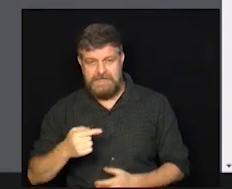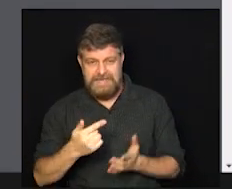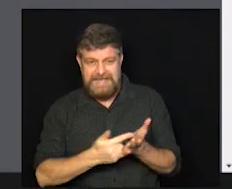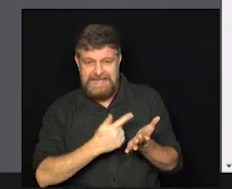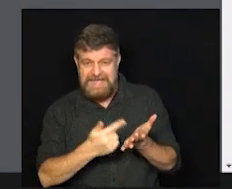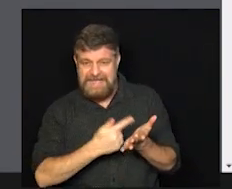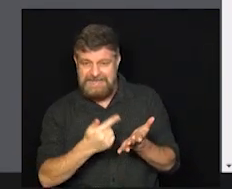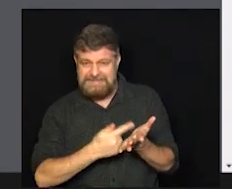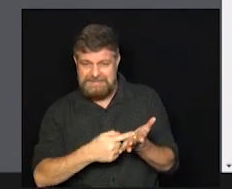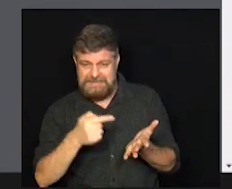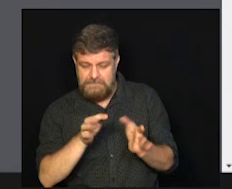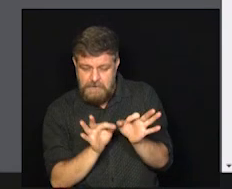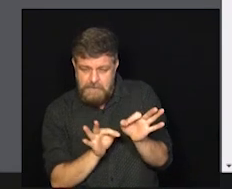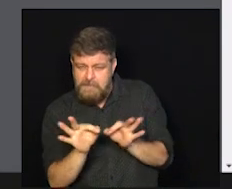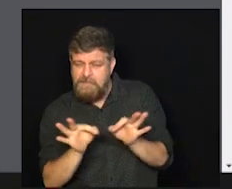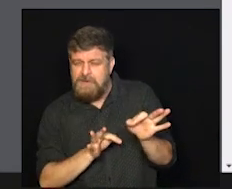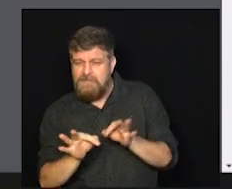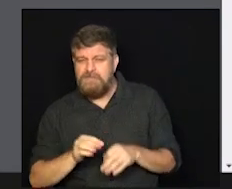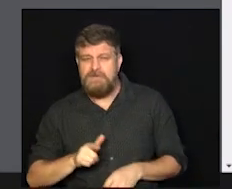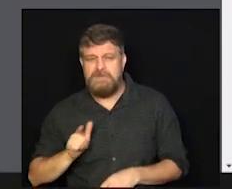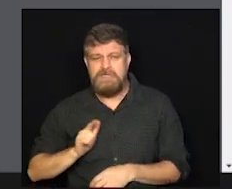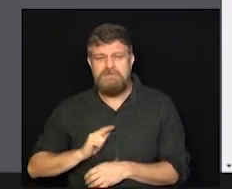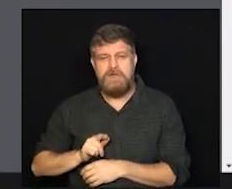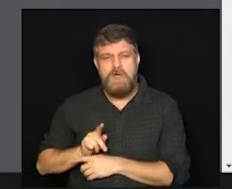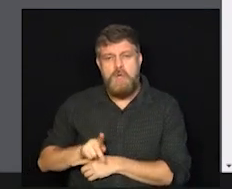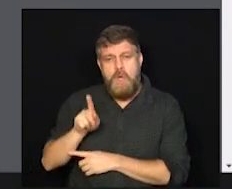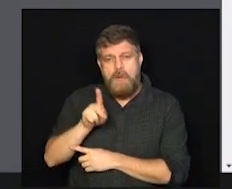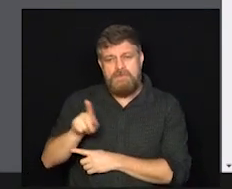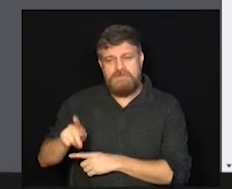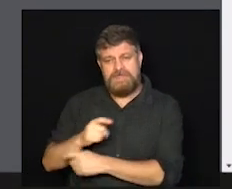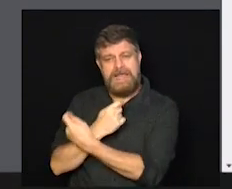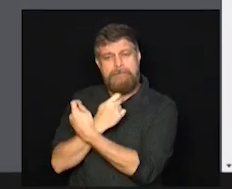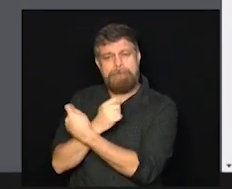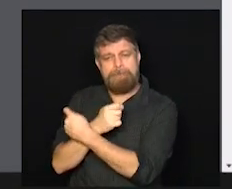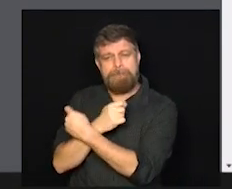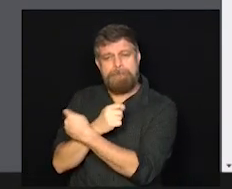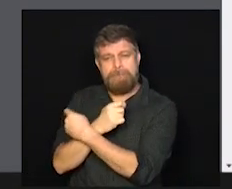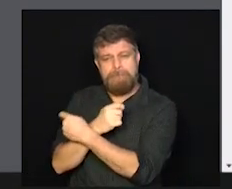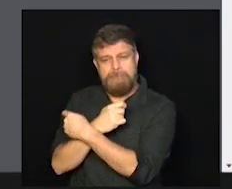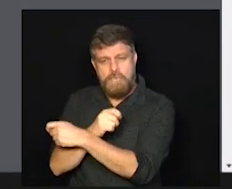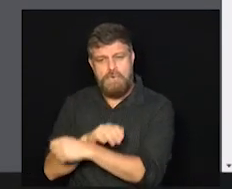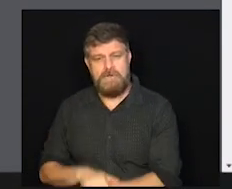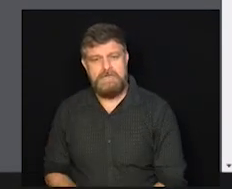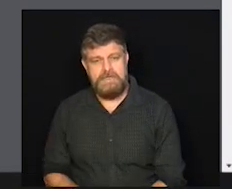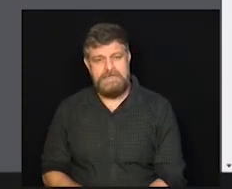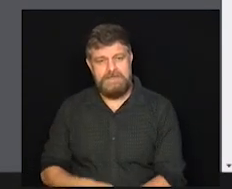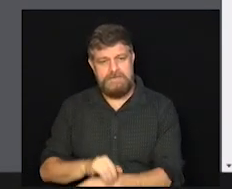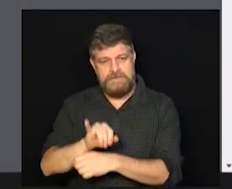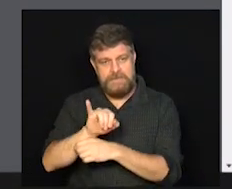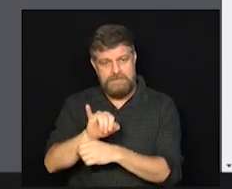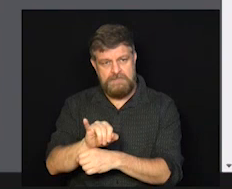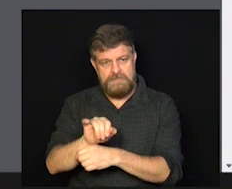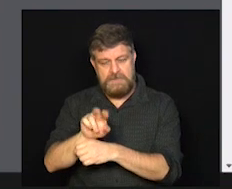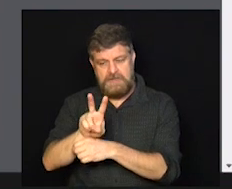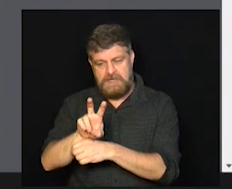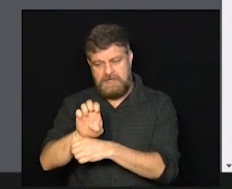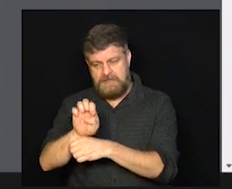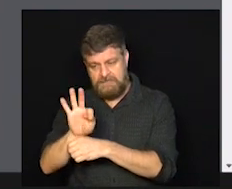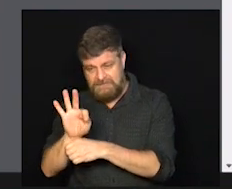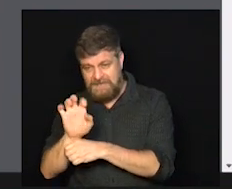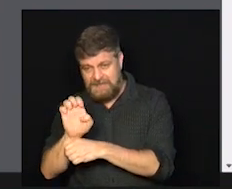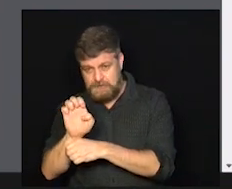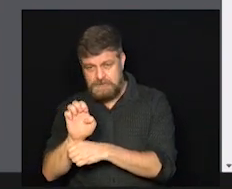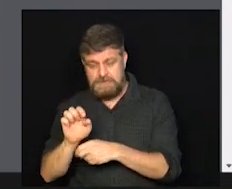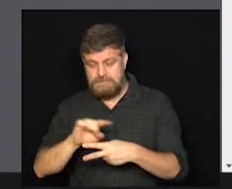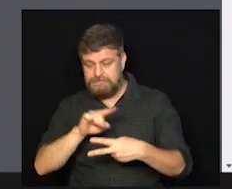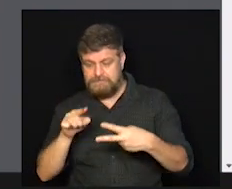foi organizado, se eu não me engano, professor da Universidade Católica nossa, PUC, a professora Ivete Cardoso do Carmo Roldão, juntamente